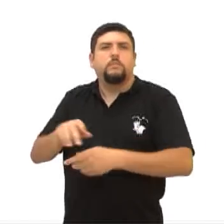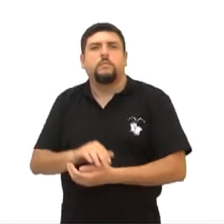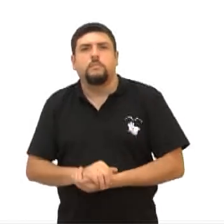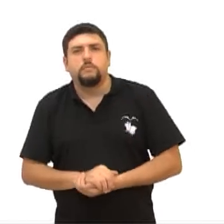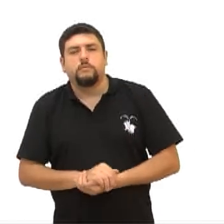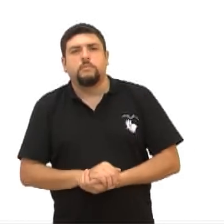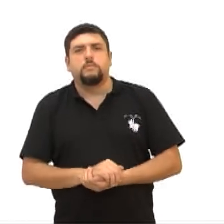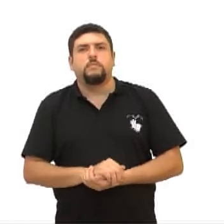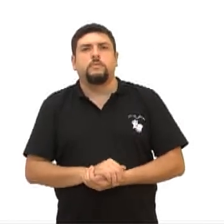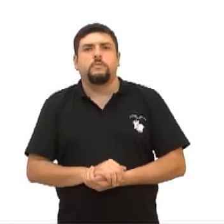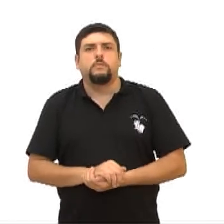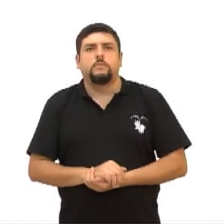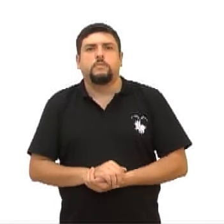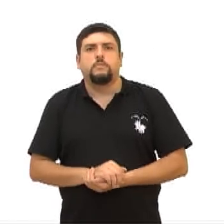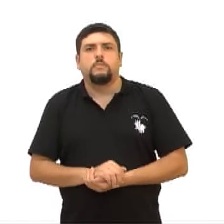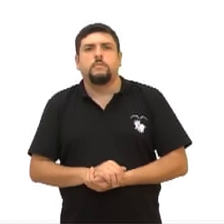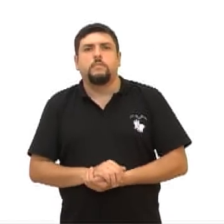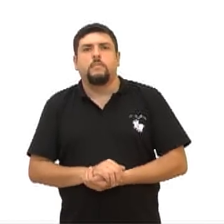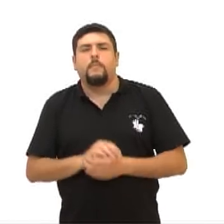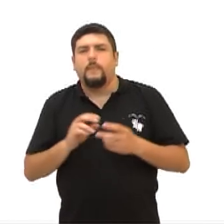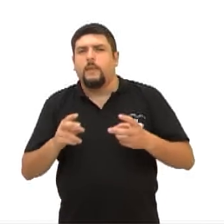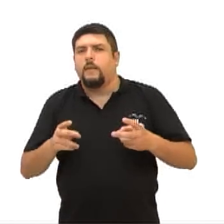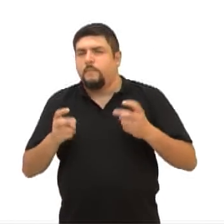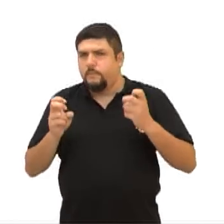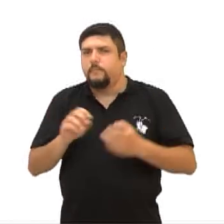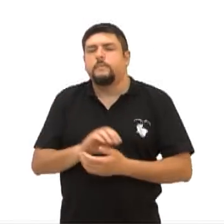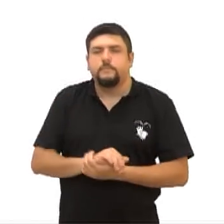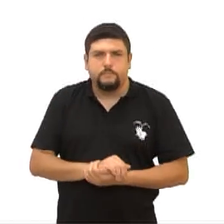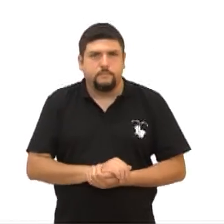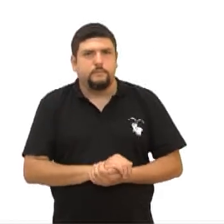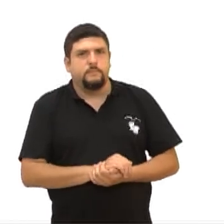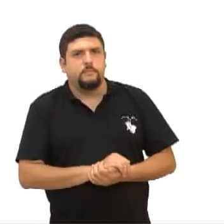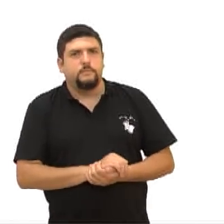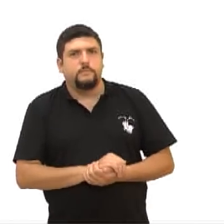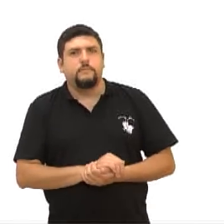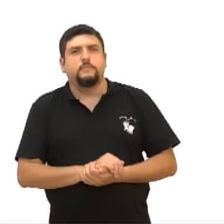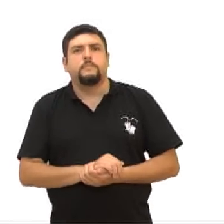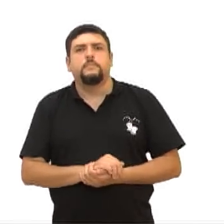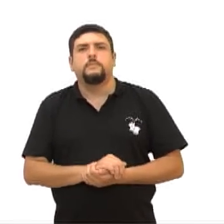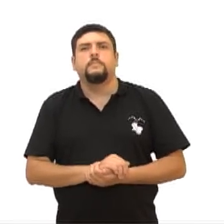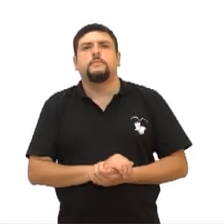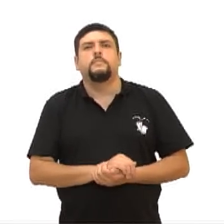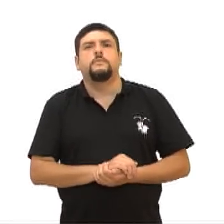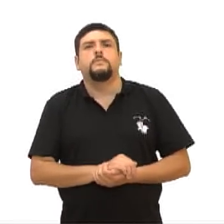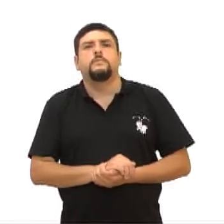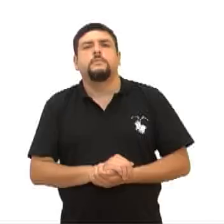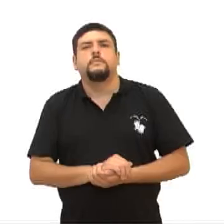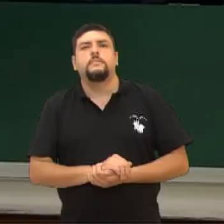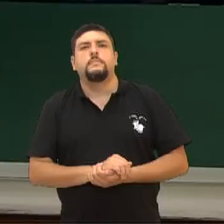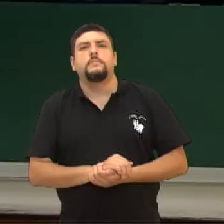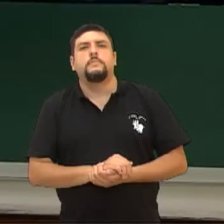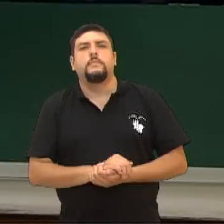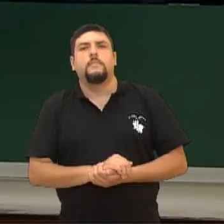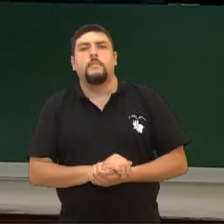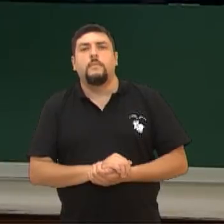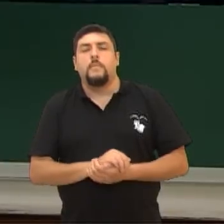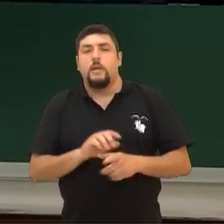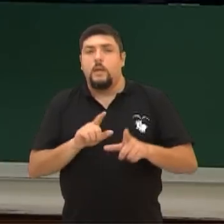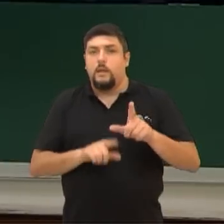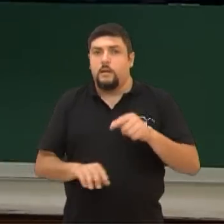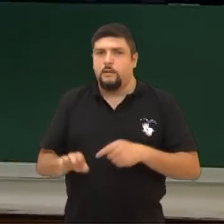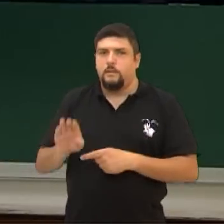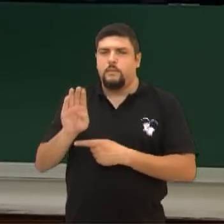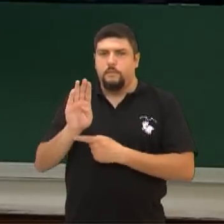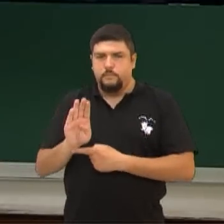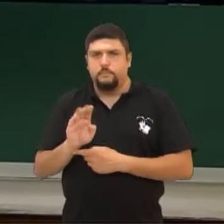palavra abastecimento aqui. Vocês me perdoam? Tá perdoado, tá tudo bem, tá ótimo. A B, né,